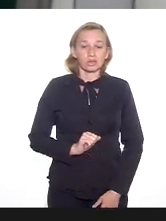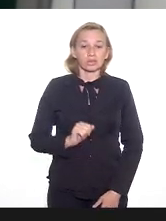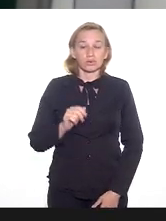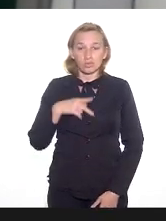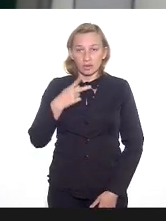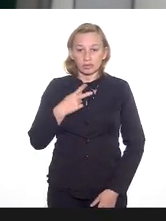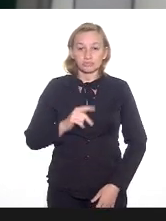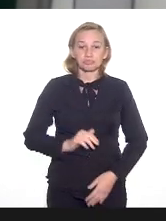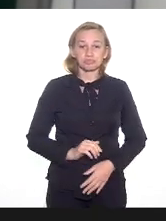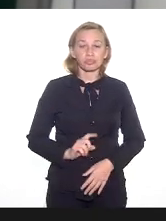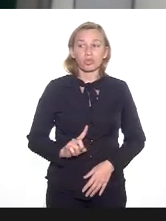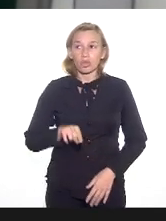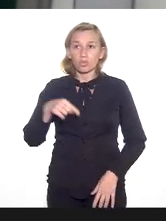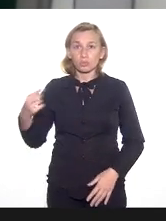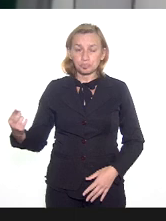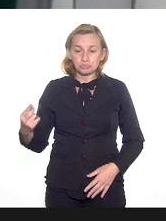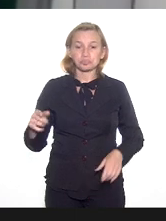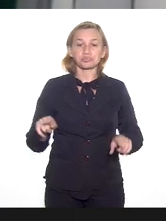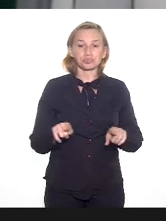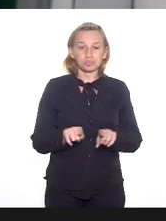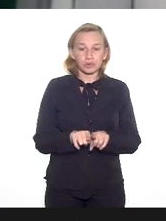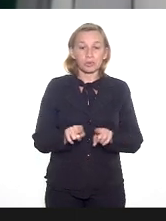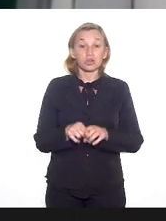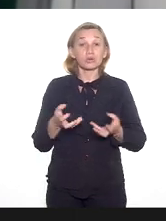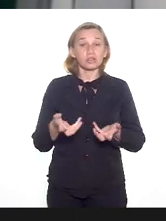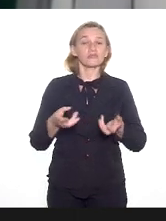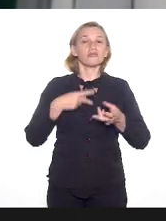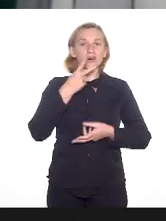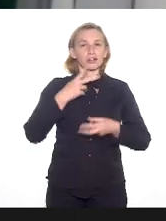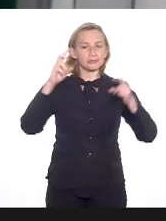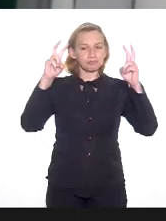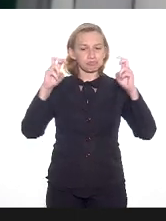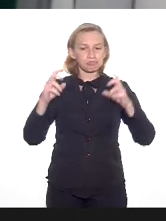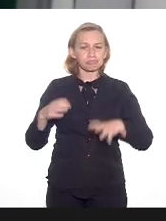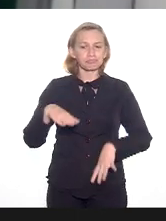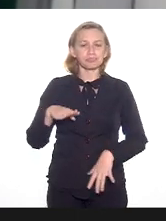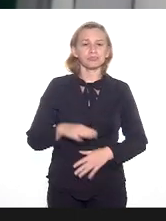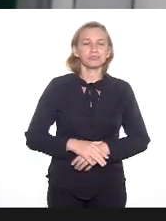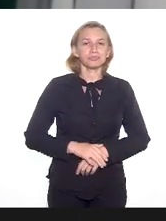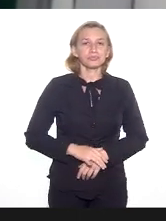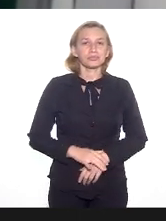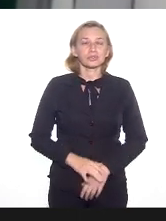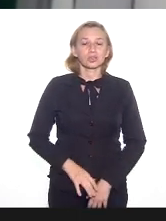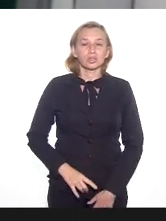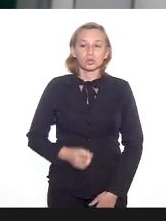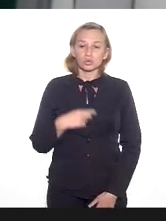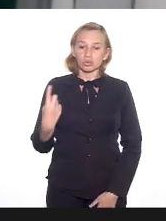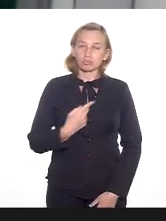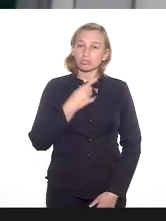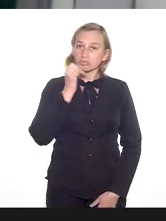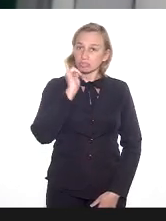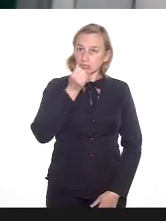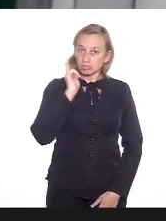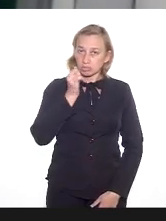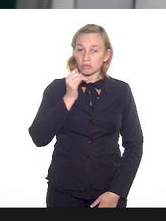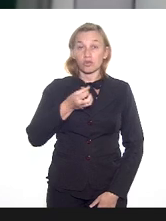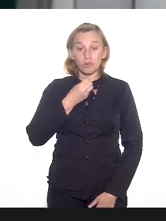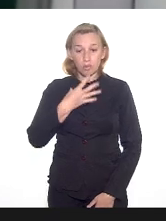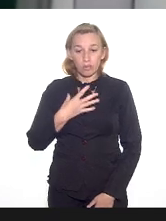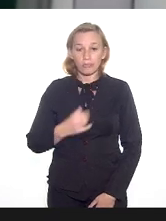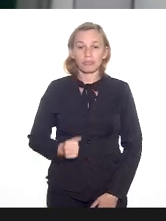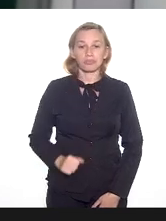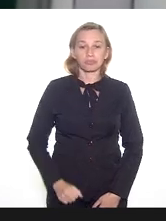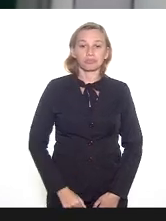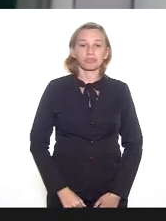declinar. Um outro aspecto que eu quero aqui mencionar, que fundamentou também o nosso relatório, e eu